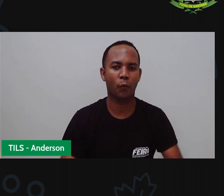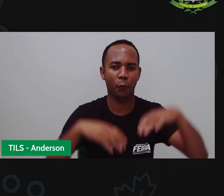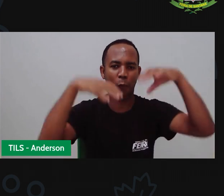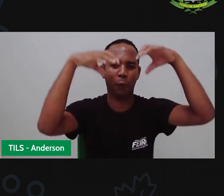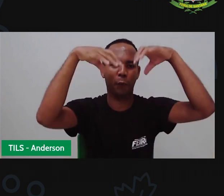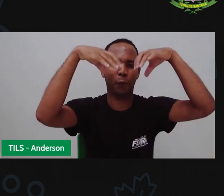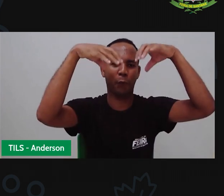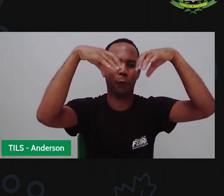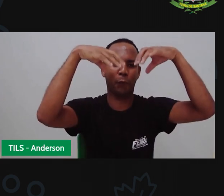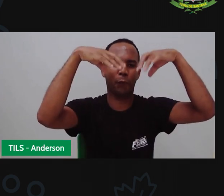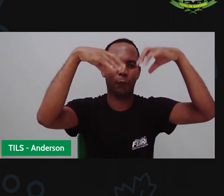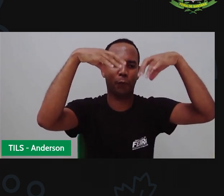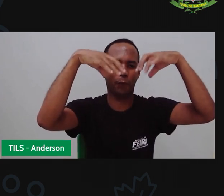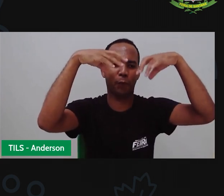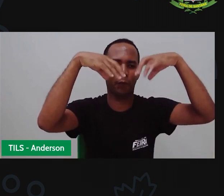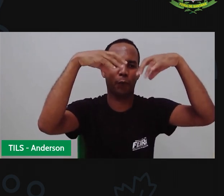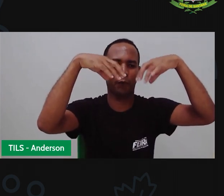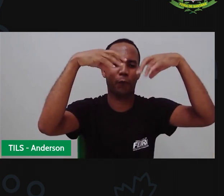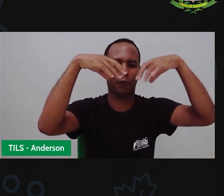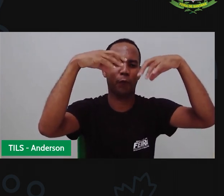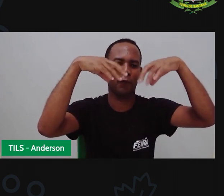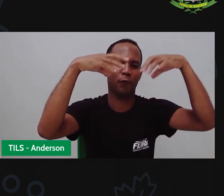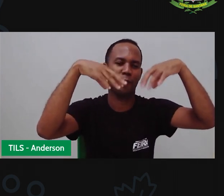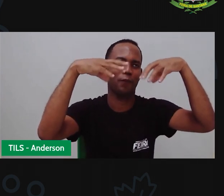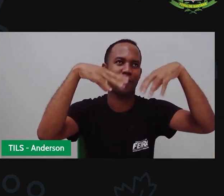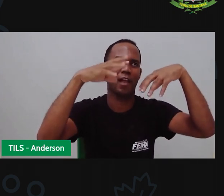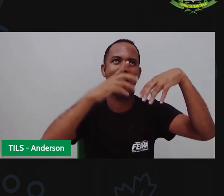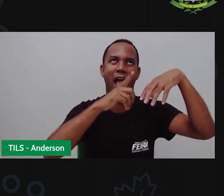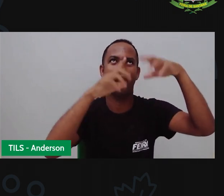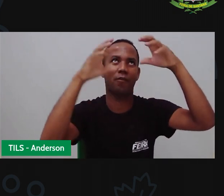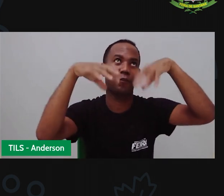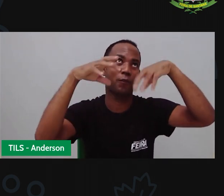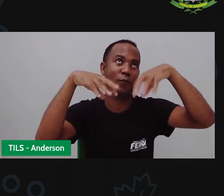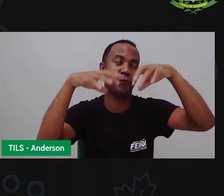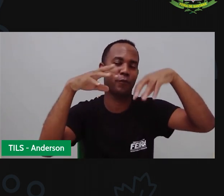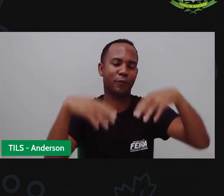Chuva! Ai, quase que eu acerto!